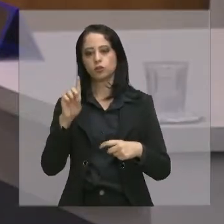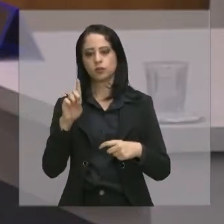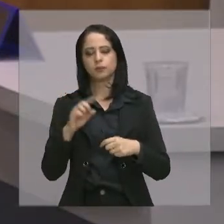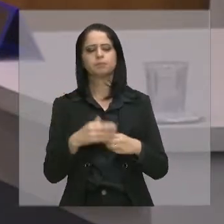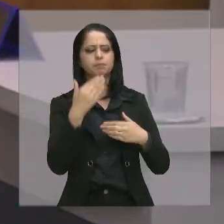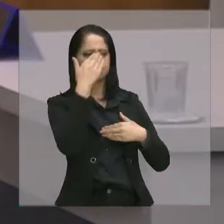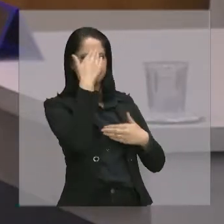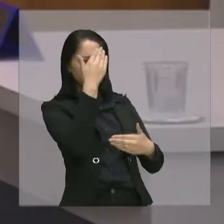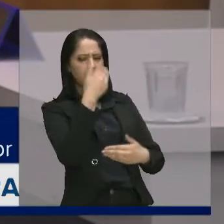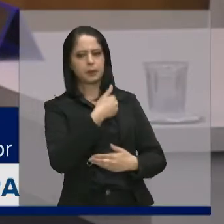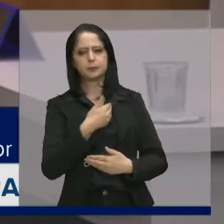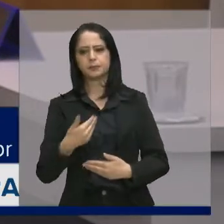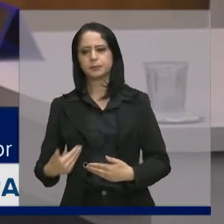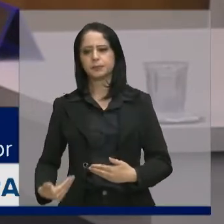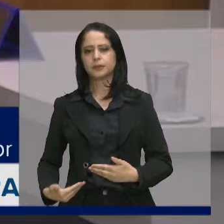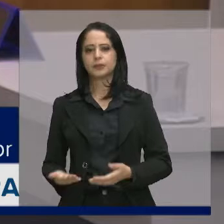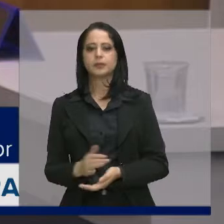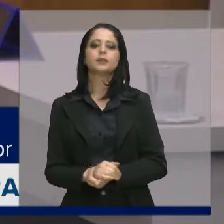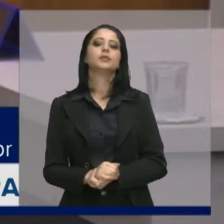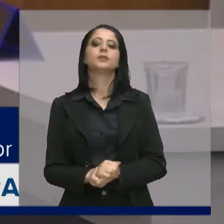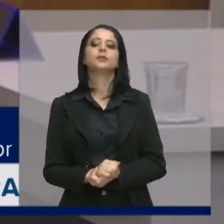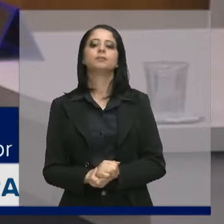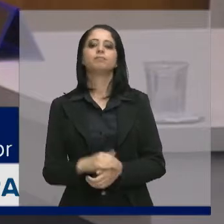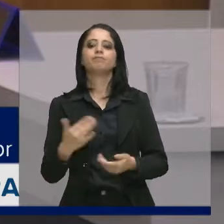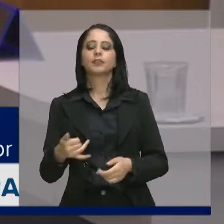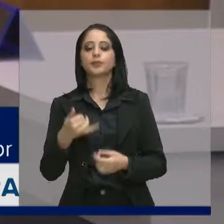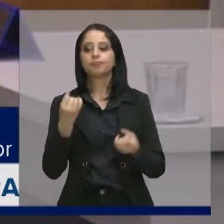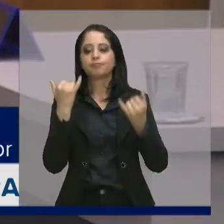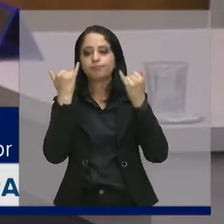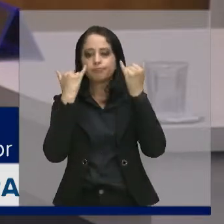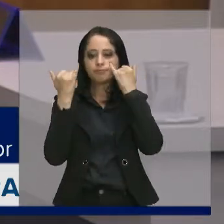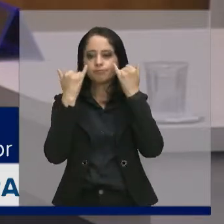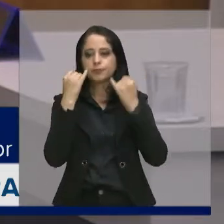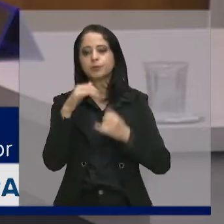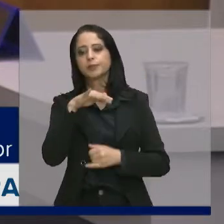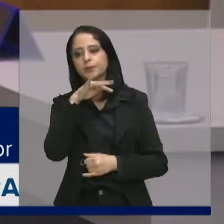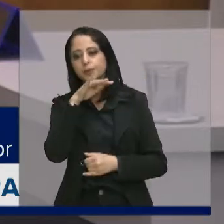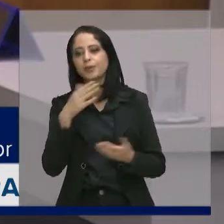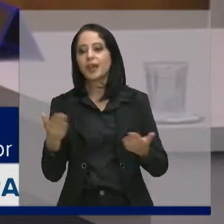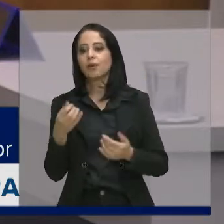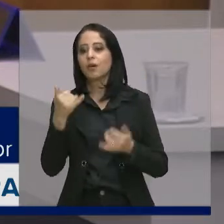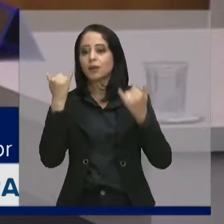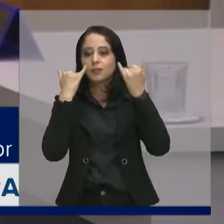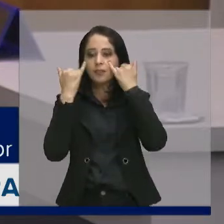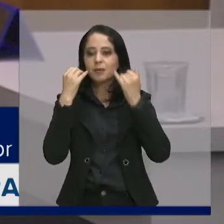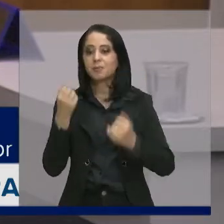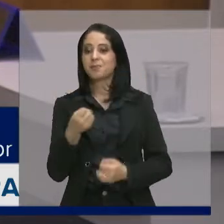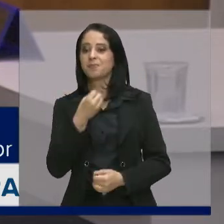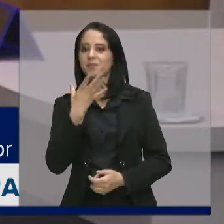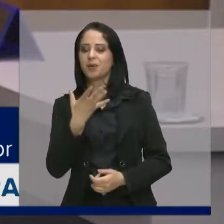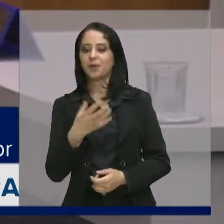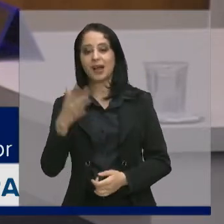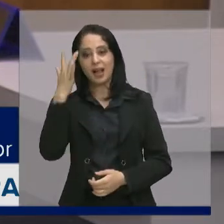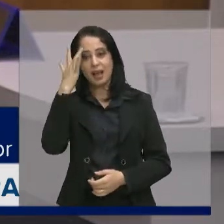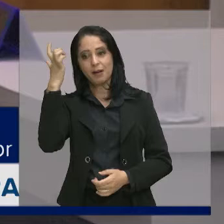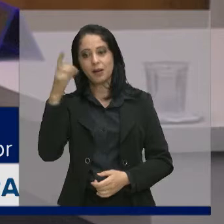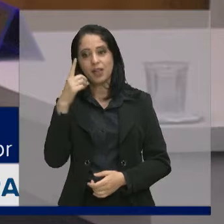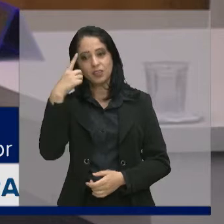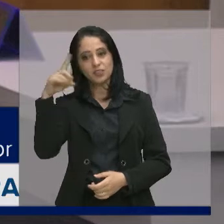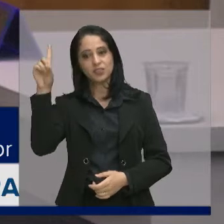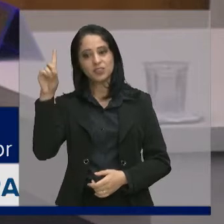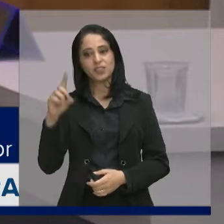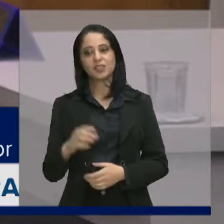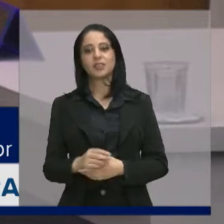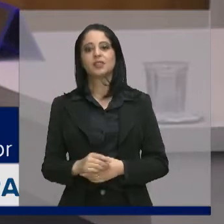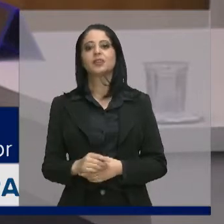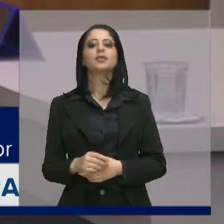Robertinho. Bom, uma má notícia, pelo menos agora uma boa notícia. É que amanhã, sexta-feira, dia 11, será